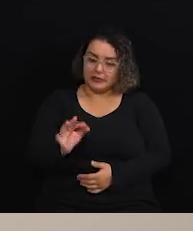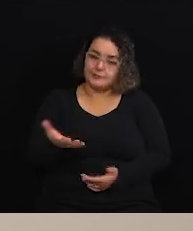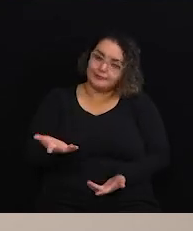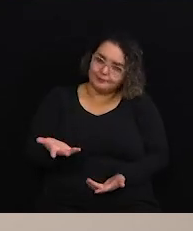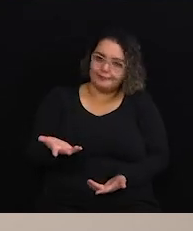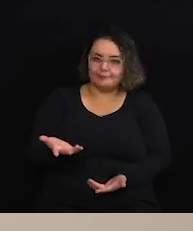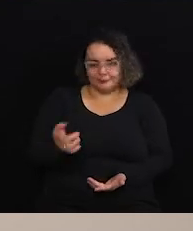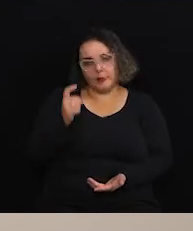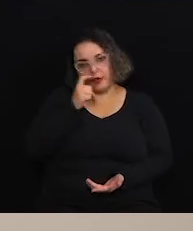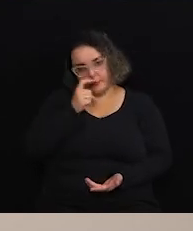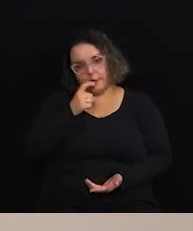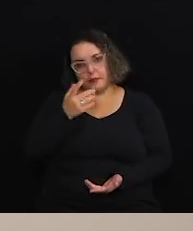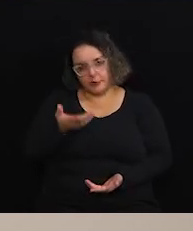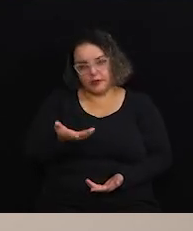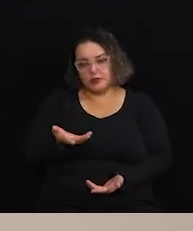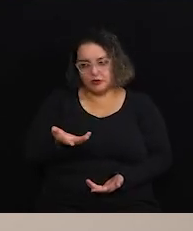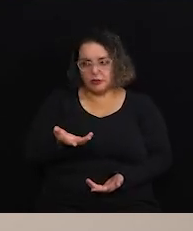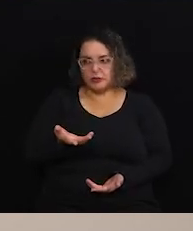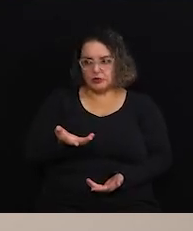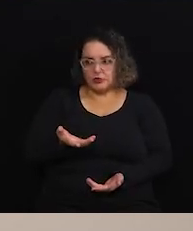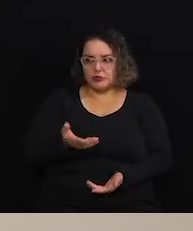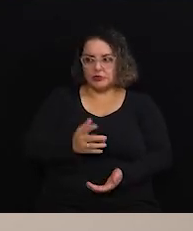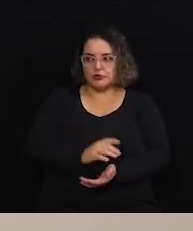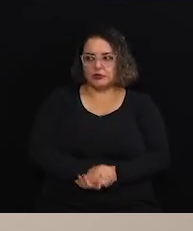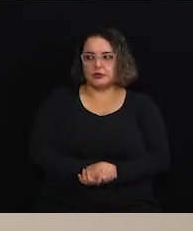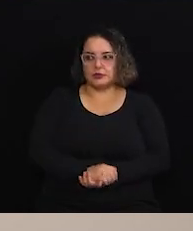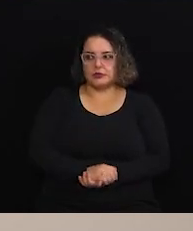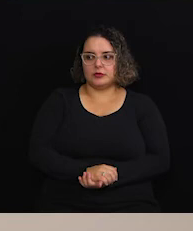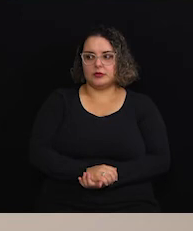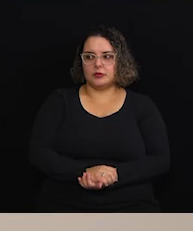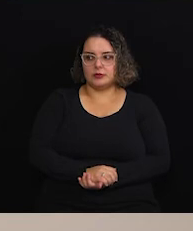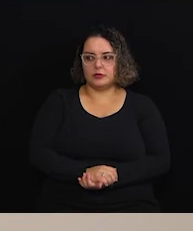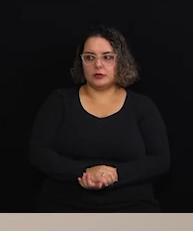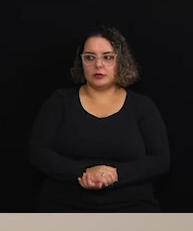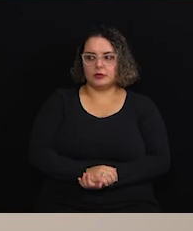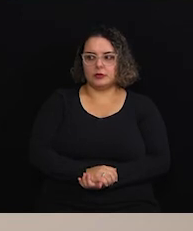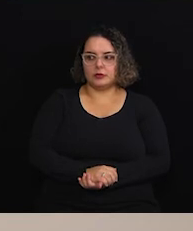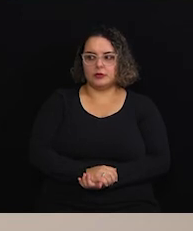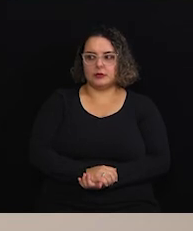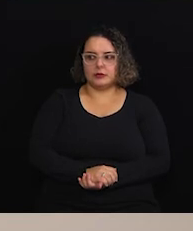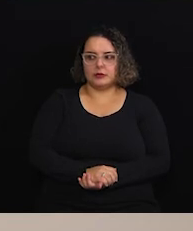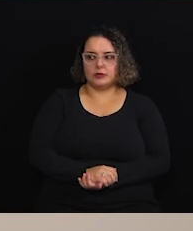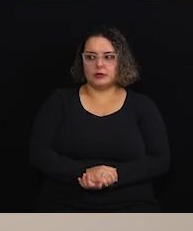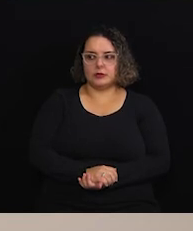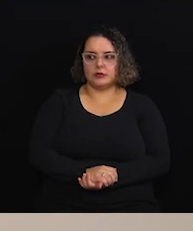né? É uma mentira, né? Inclusive, se as mulheres veem as duas